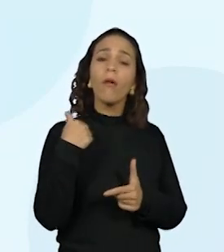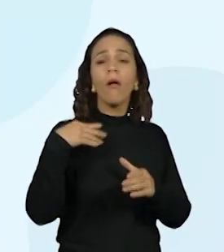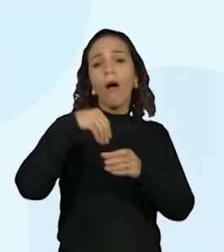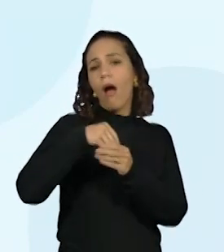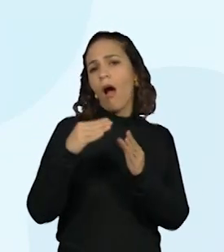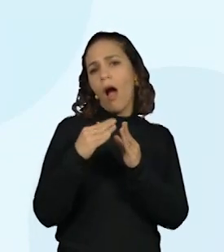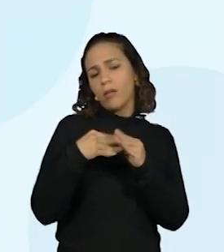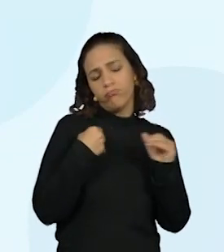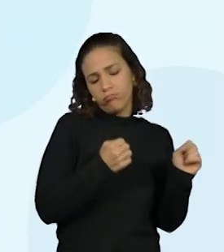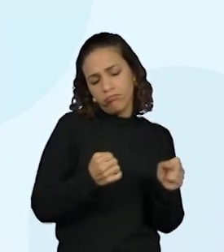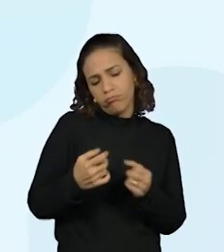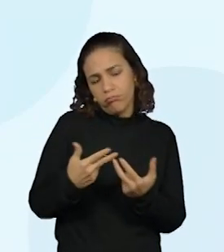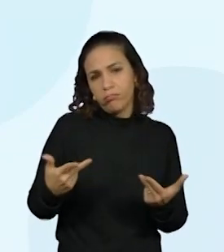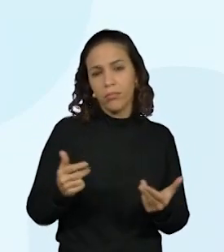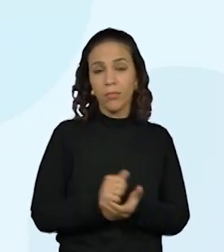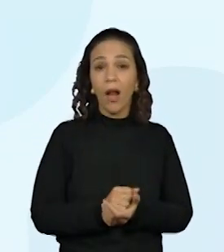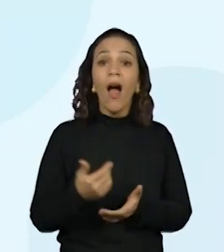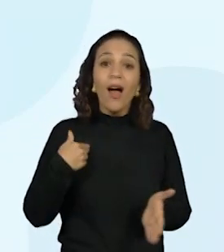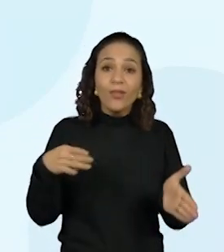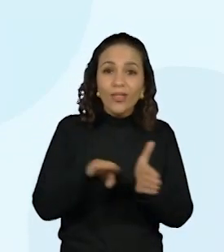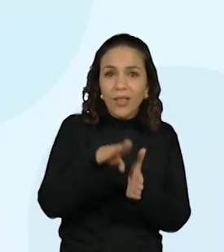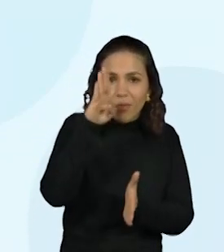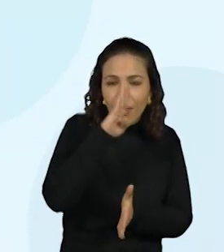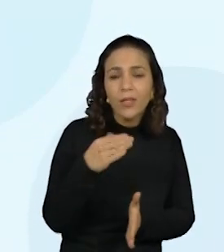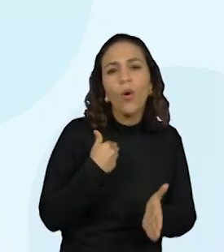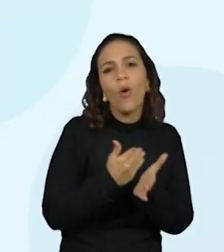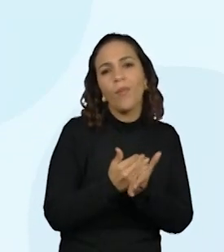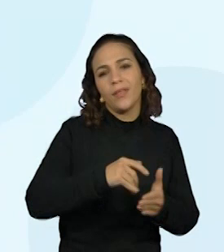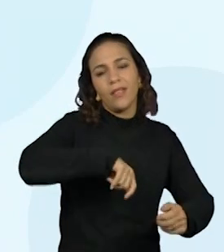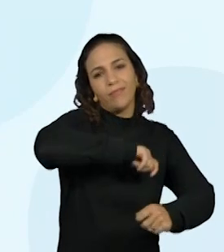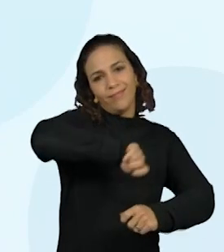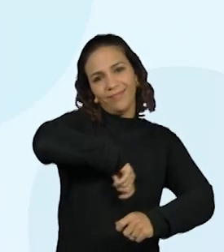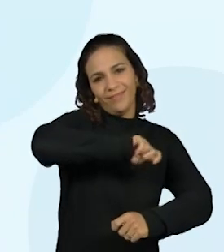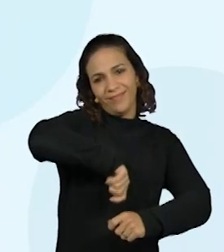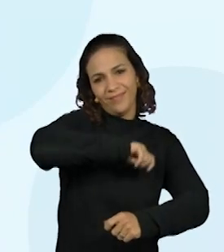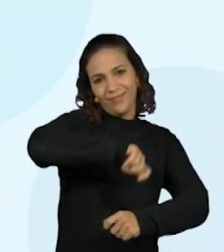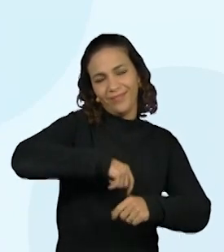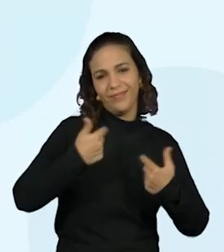casa. Ao chegar ao Brasil, comecei a trabalhar como cozinheira.